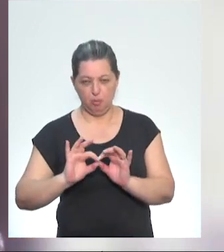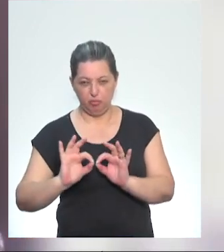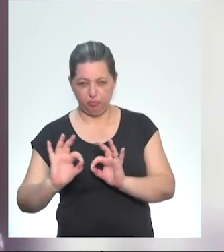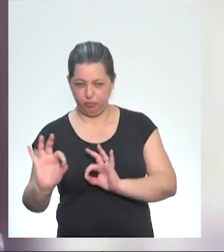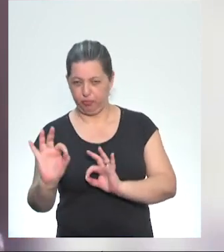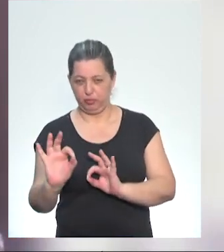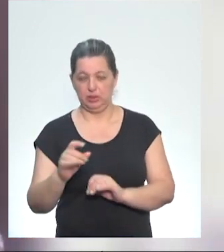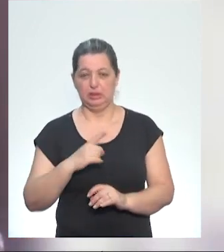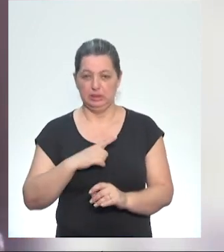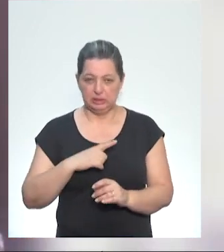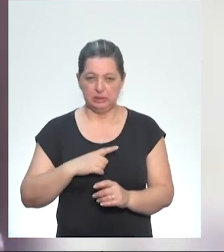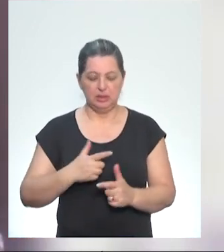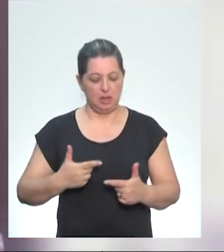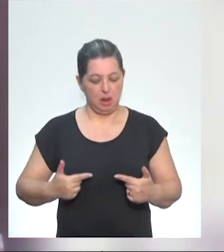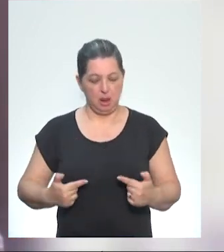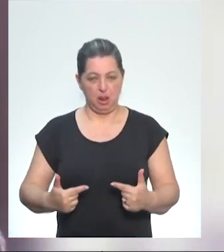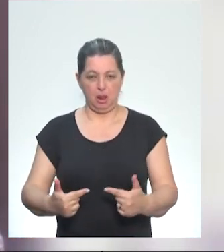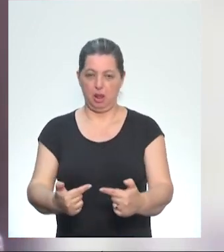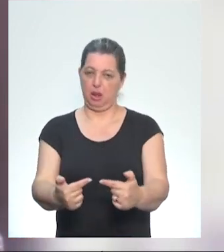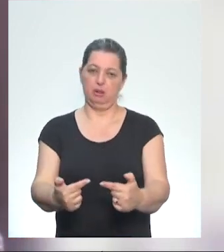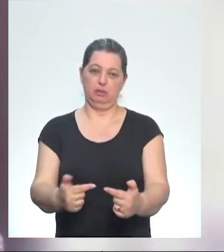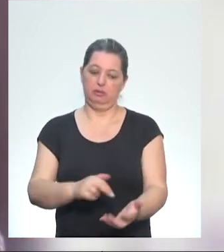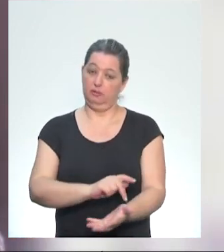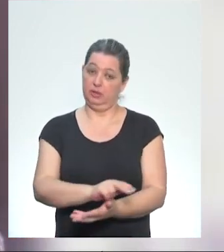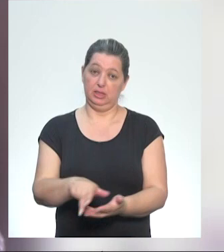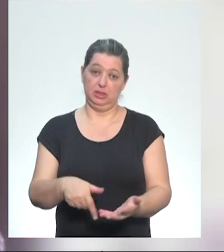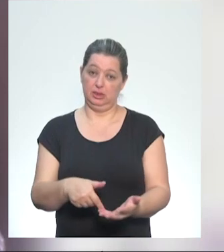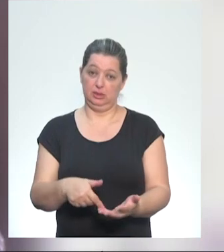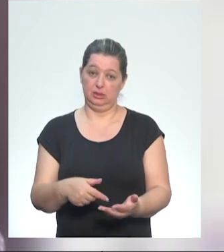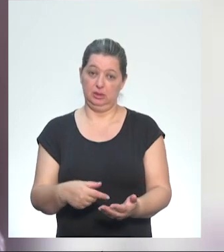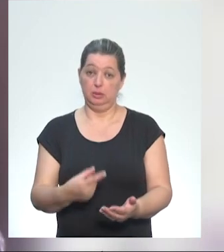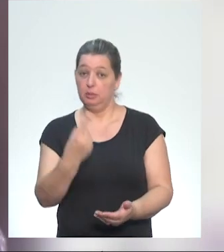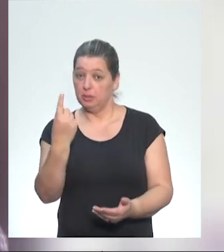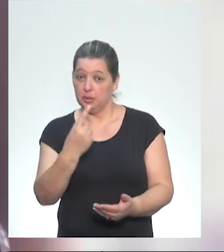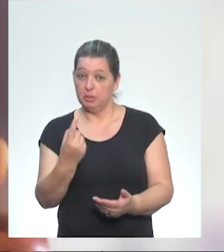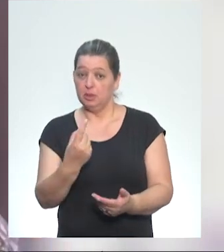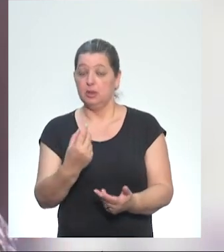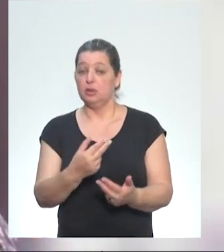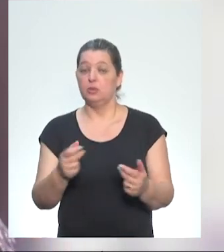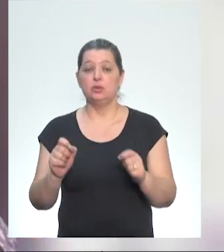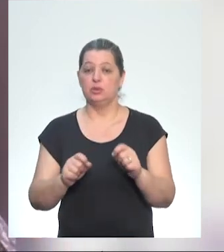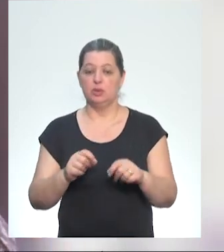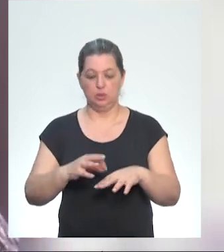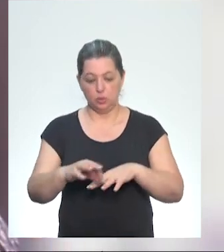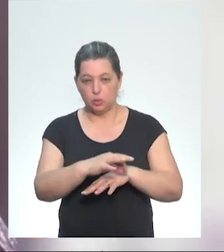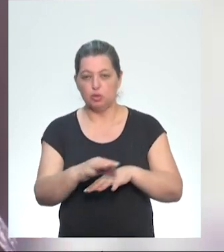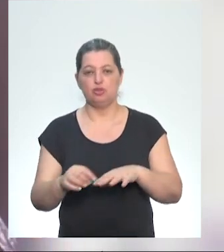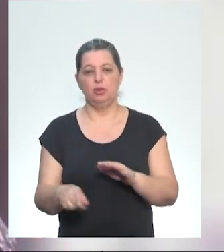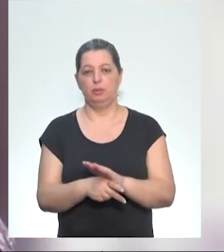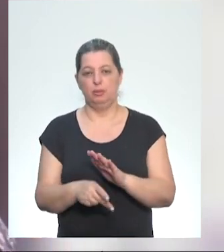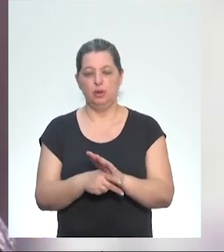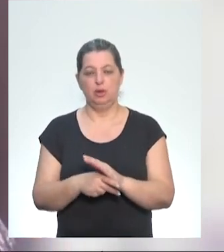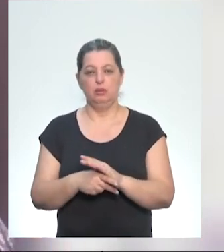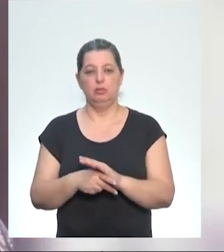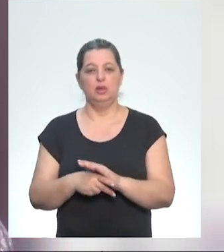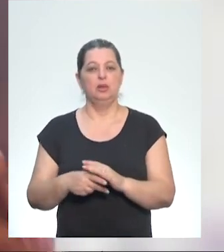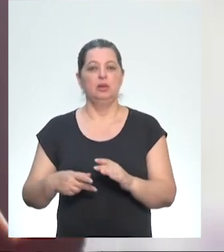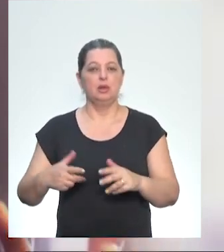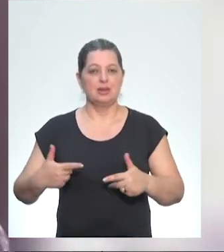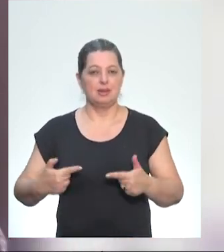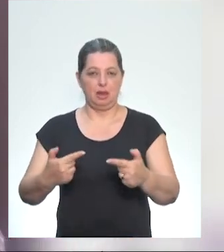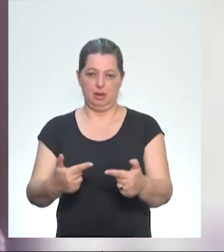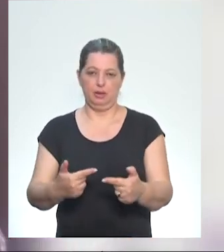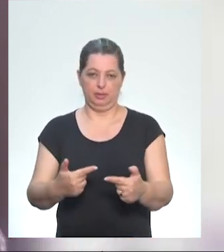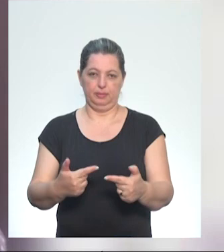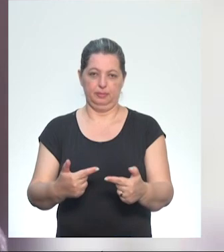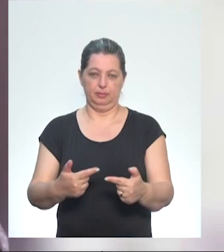então tinha muita guerra. Então, o primeiro contingente da gente pensar em escravização é guerra, é embate. Quando a gente tem guerra, alguém perde